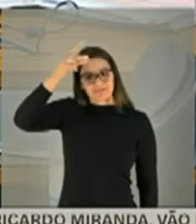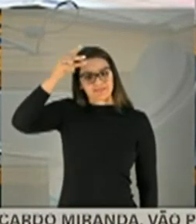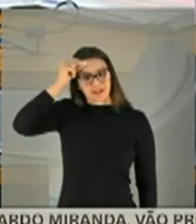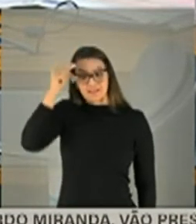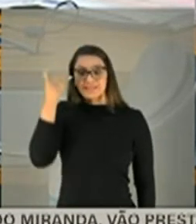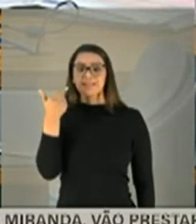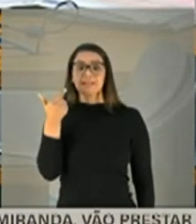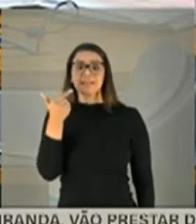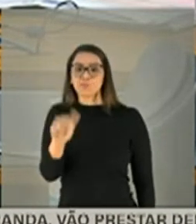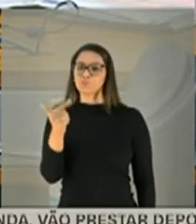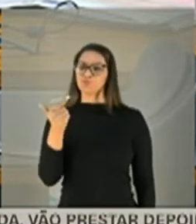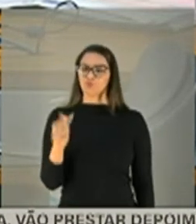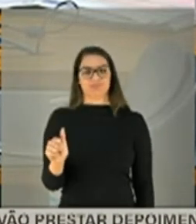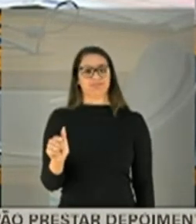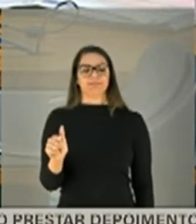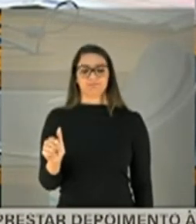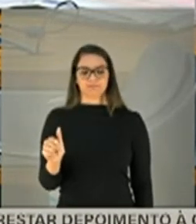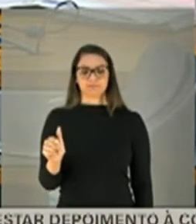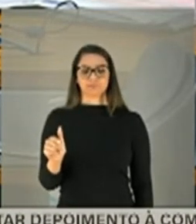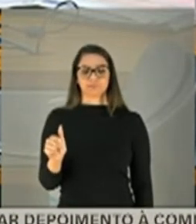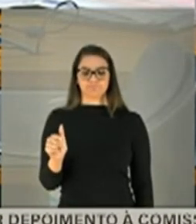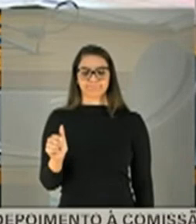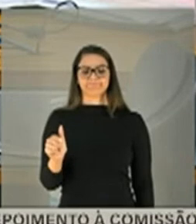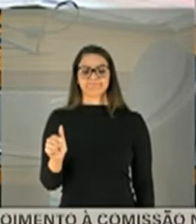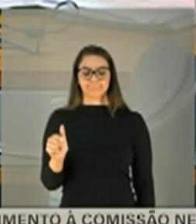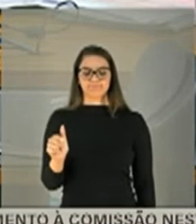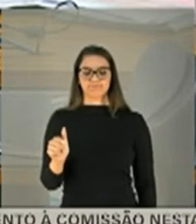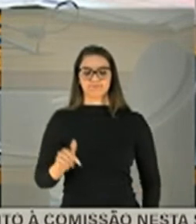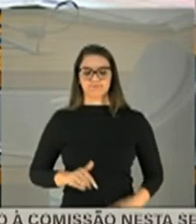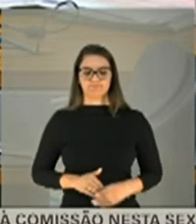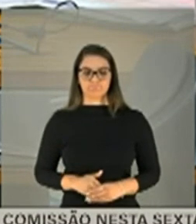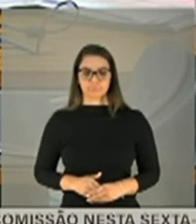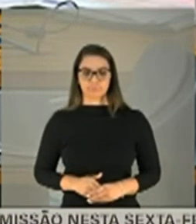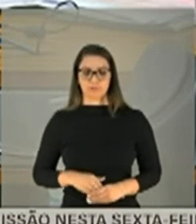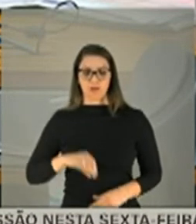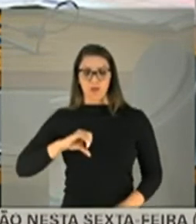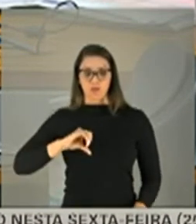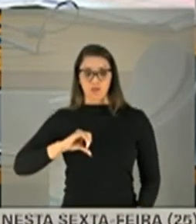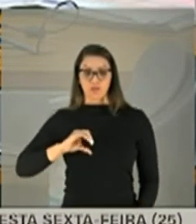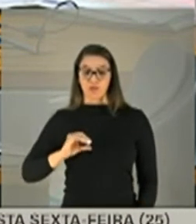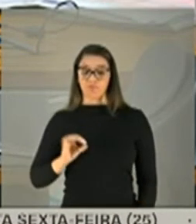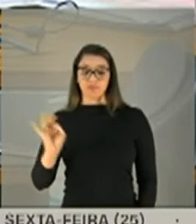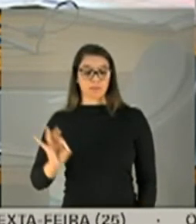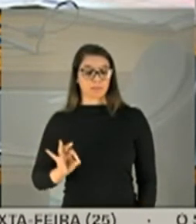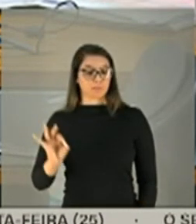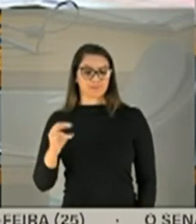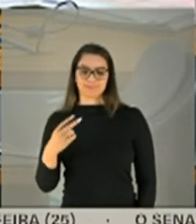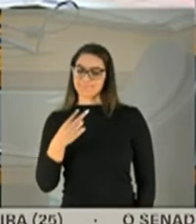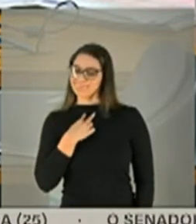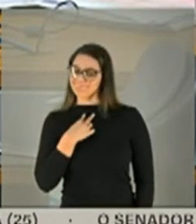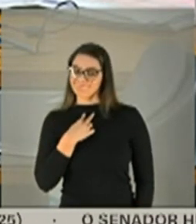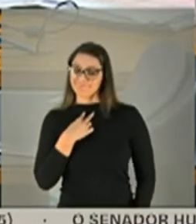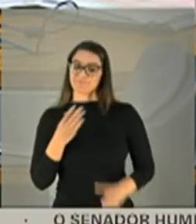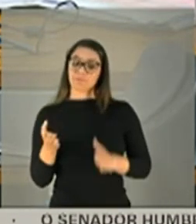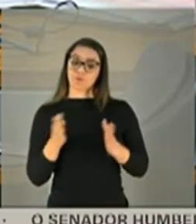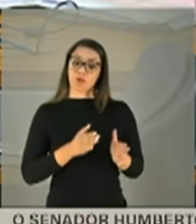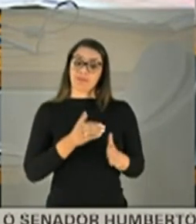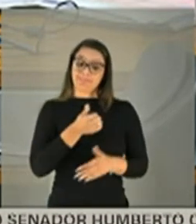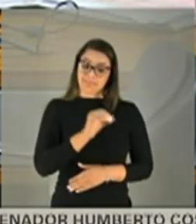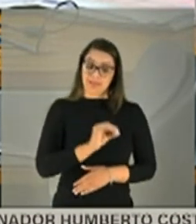não tinham, né? Ou seja, em 90% não tinha, apenas 10% tinham. Então,